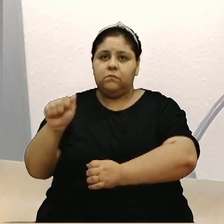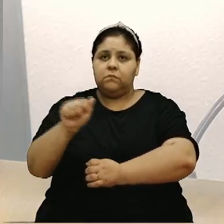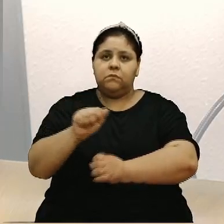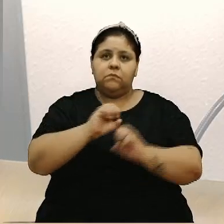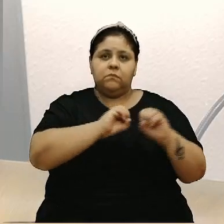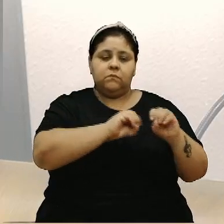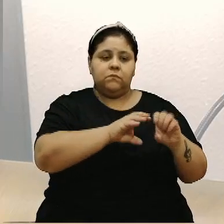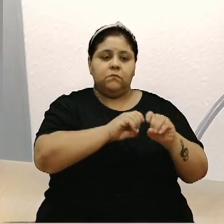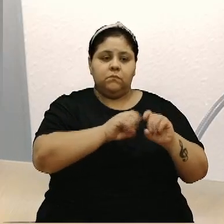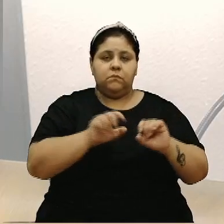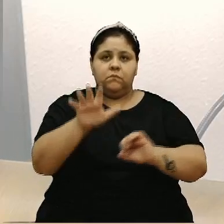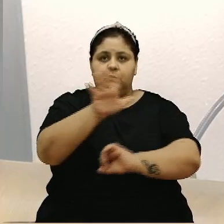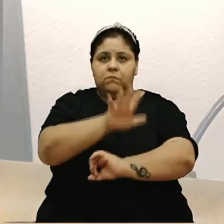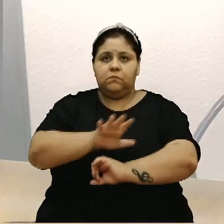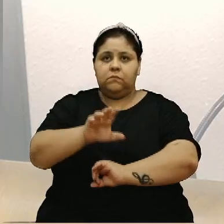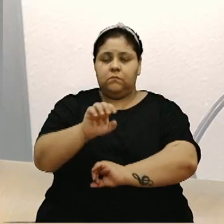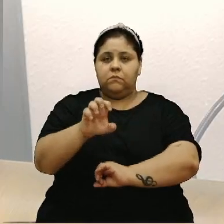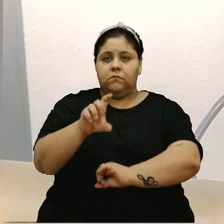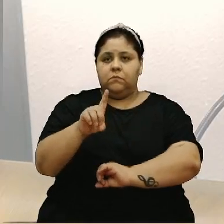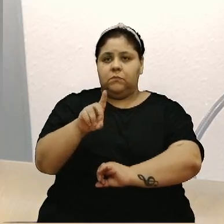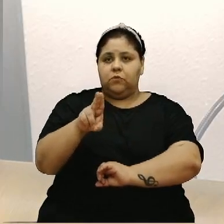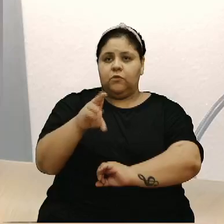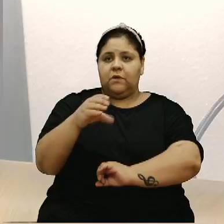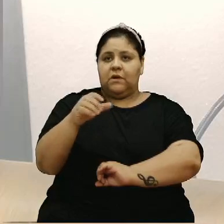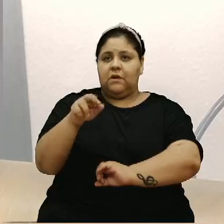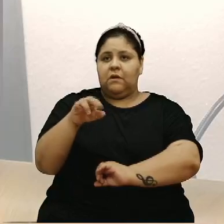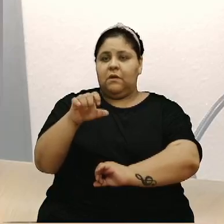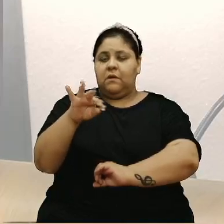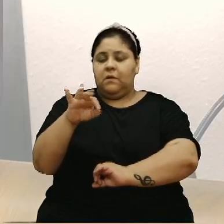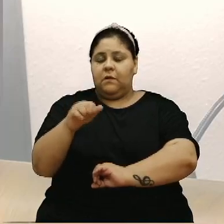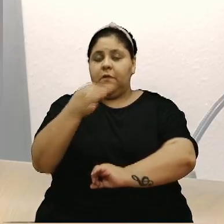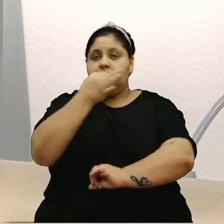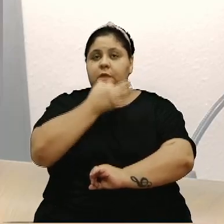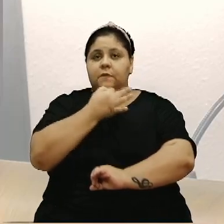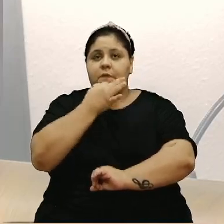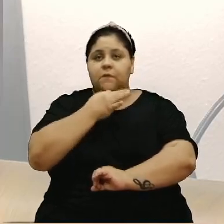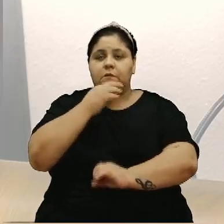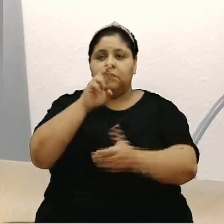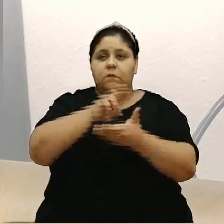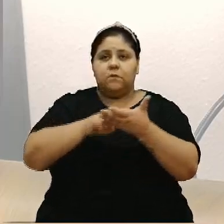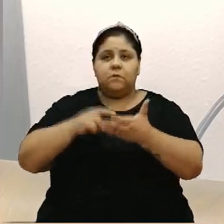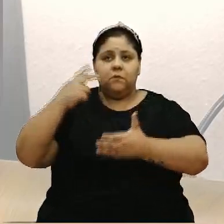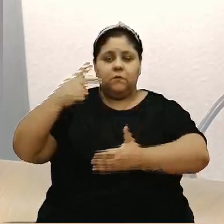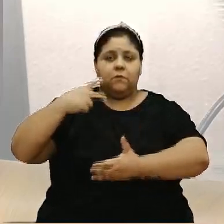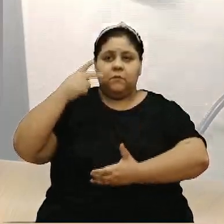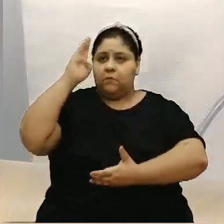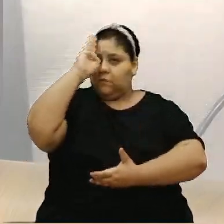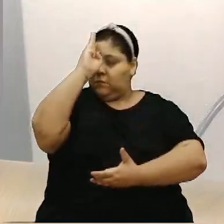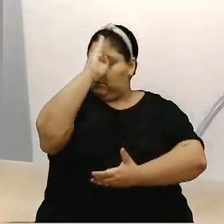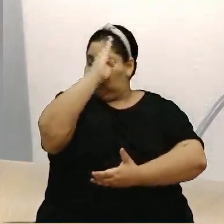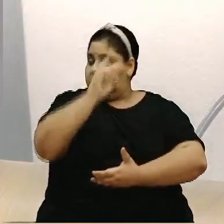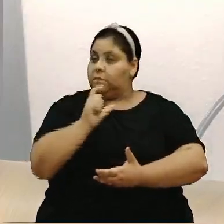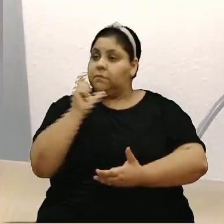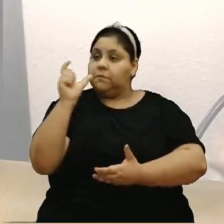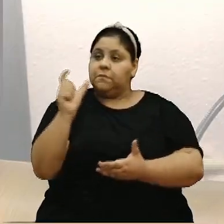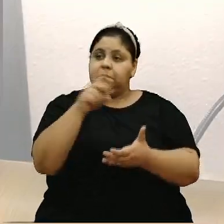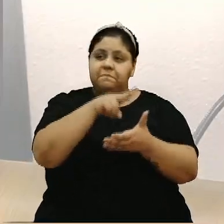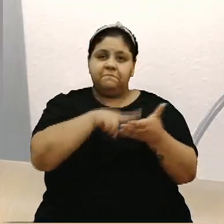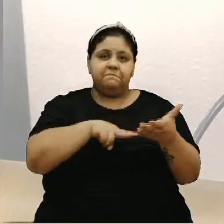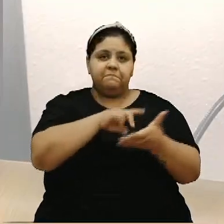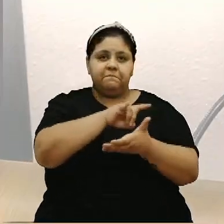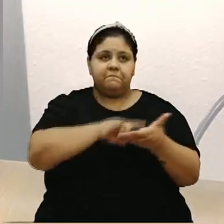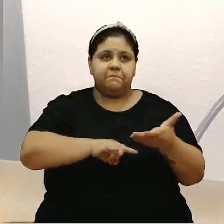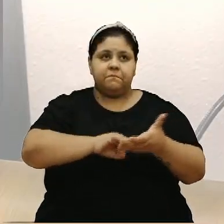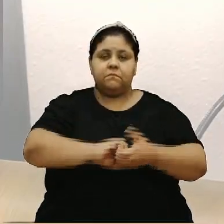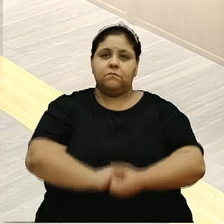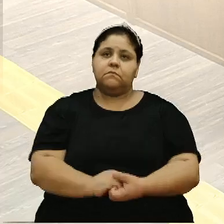Educação Integral Educaritá de Caxias do Sul. Relator é o vereador Adriano Bressan. Com a palavra o relator para a leitura do